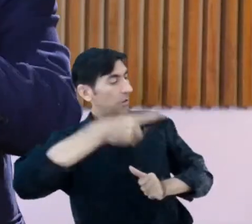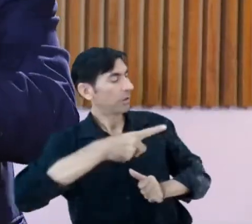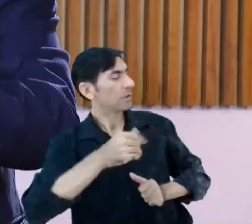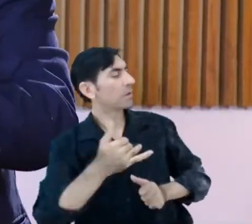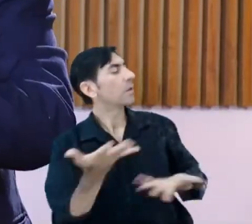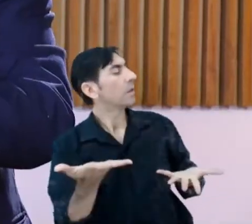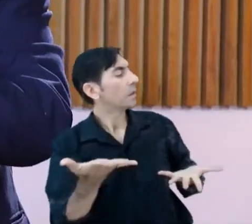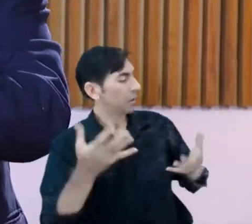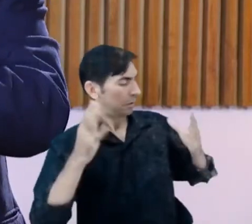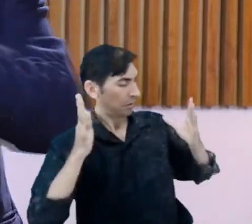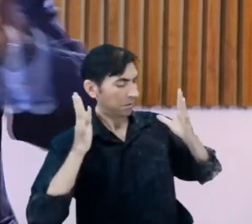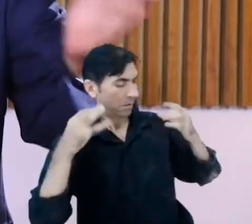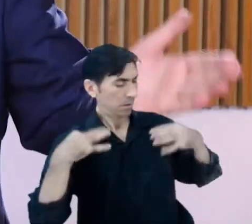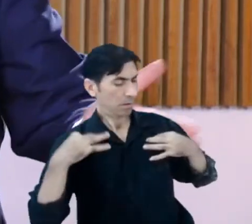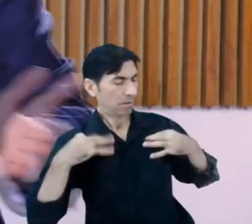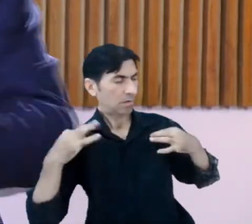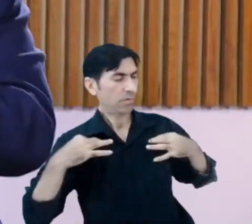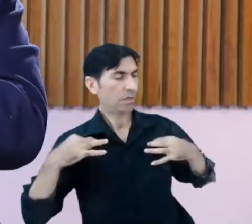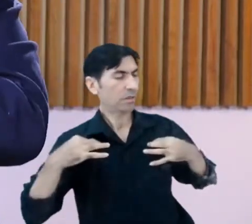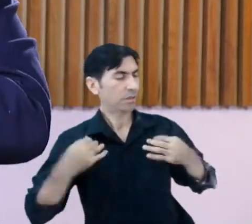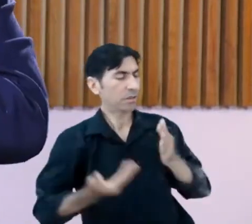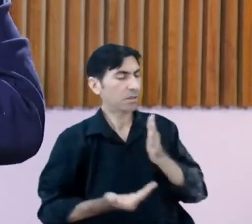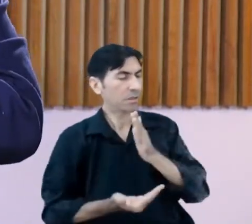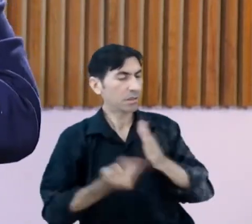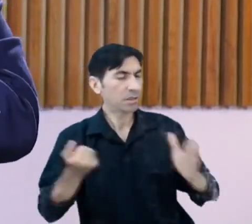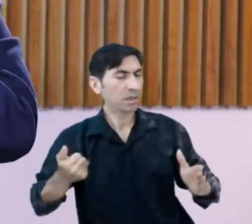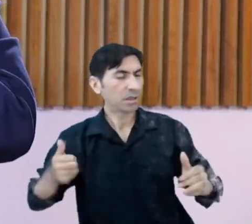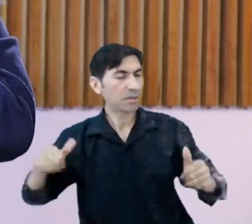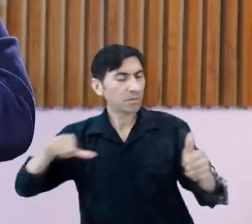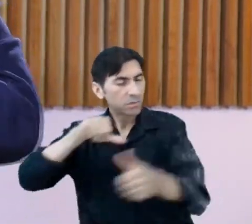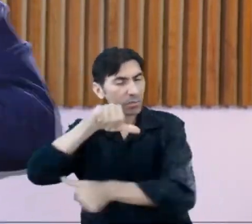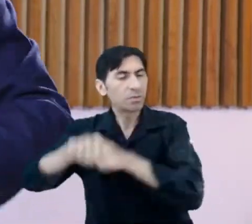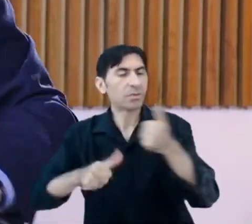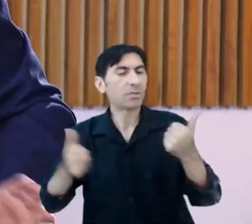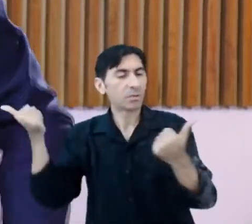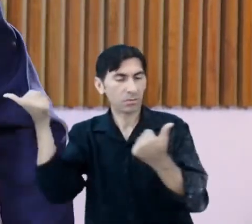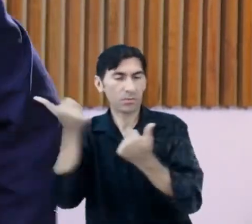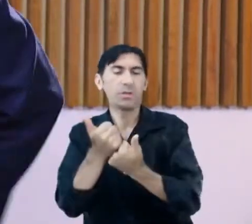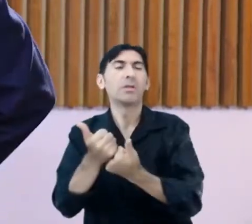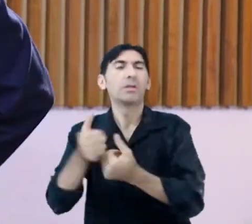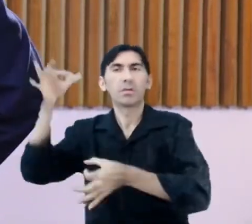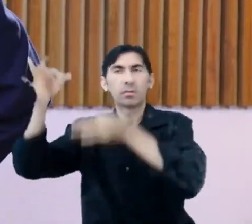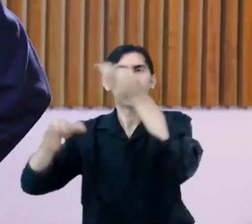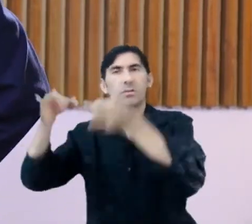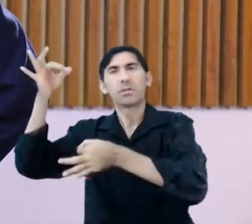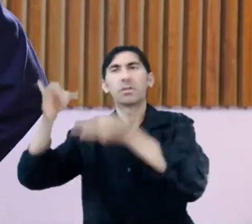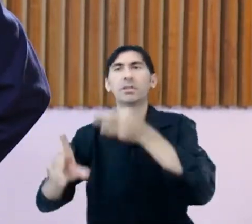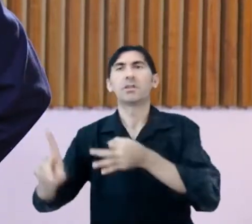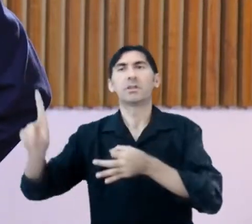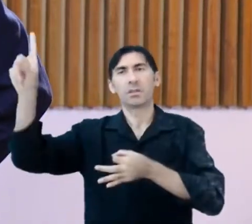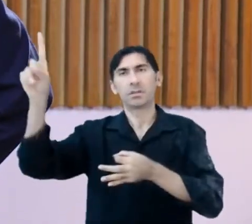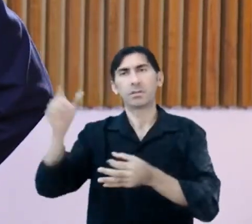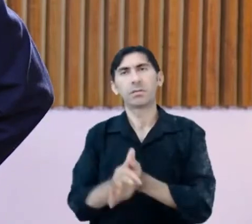e cobri-os com trajes de justiça. Interessante o detalhe aqui,